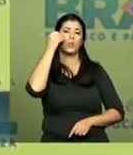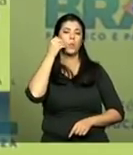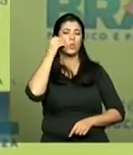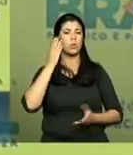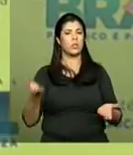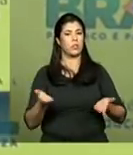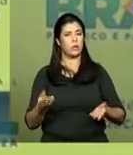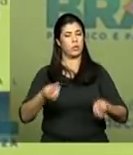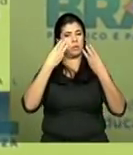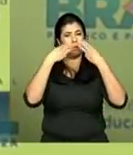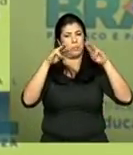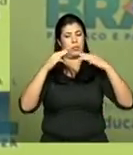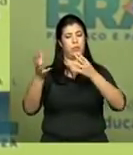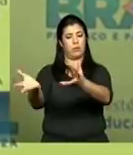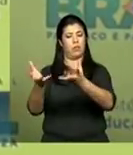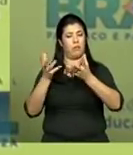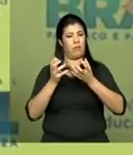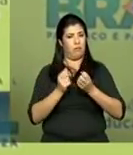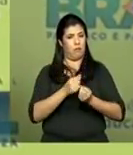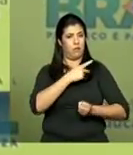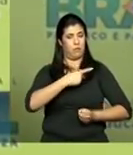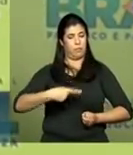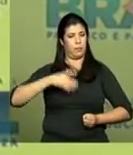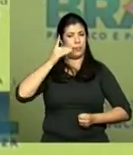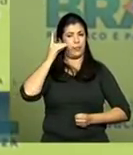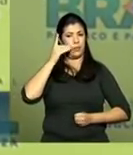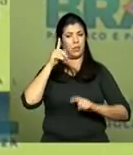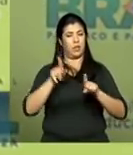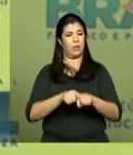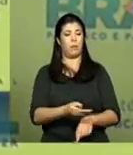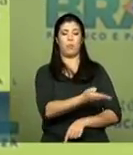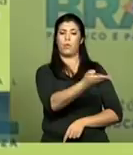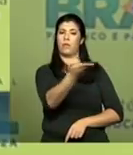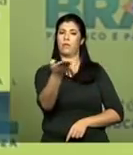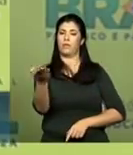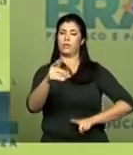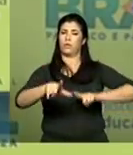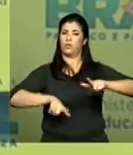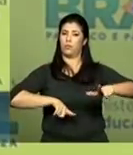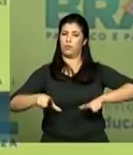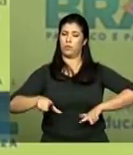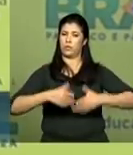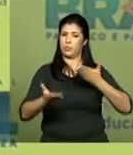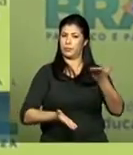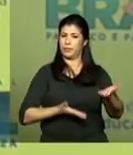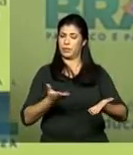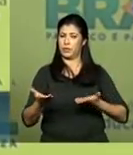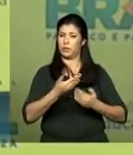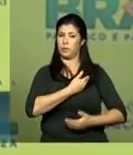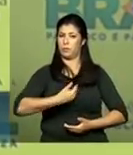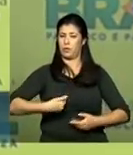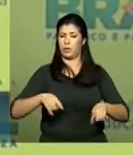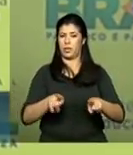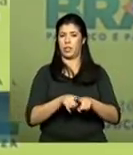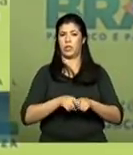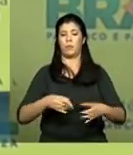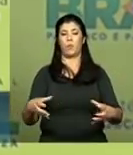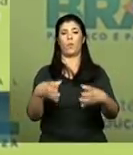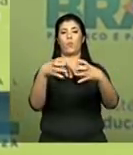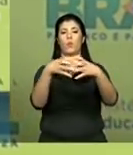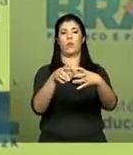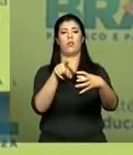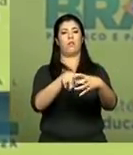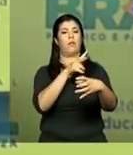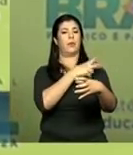nesta missão que recebo da presidente Dilma. Aos funcionários, servidores e corpo técnico desse